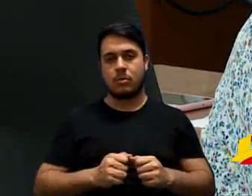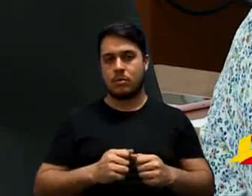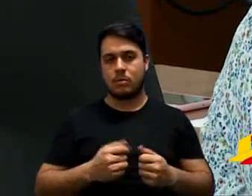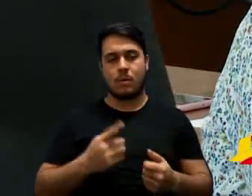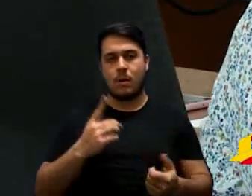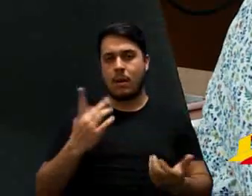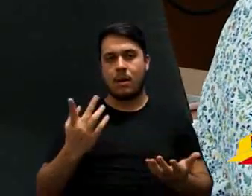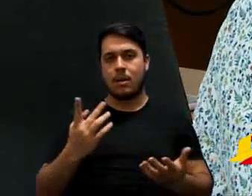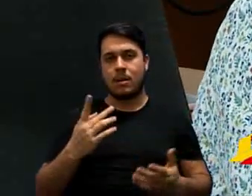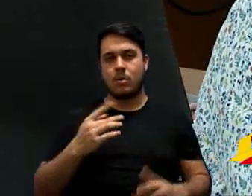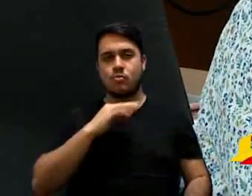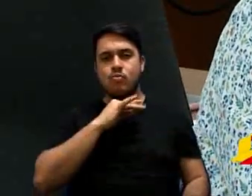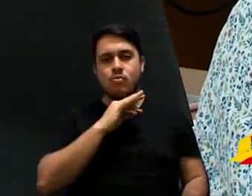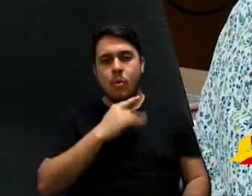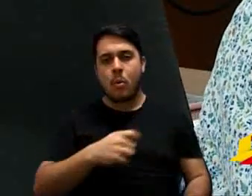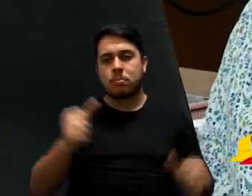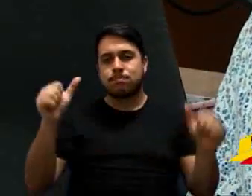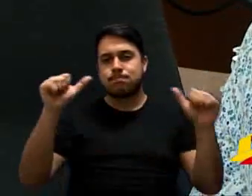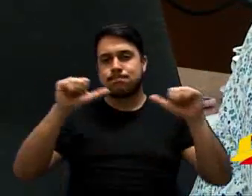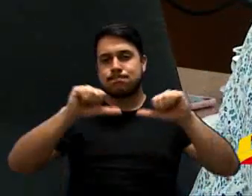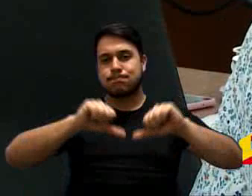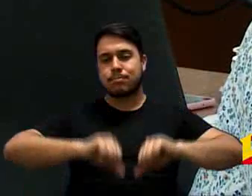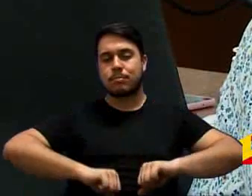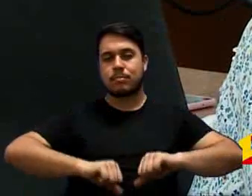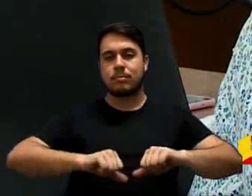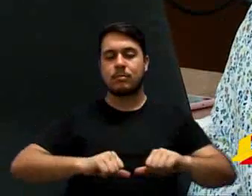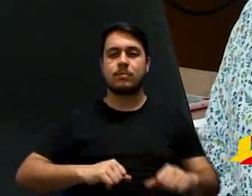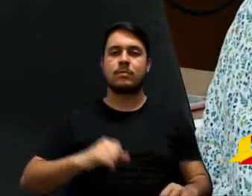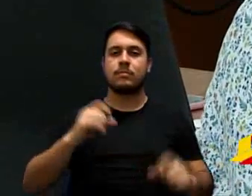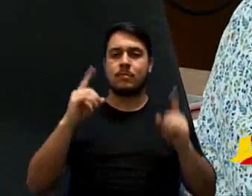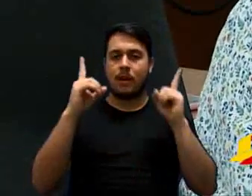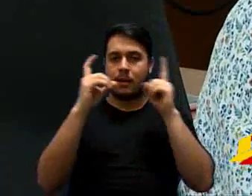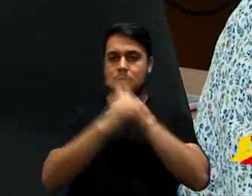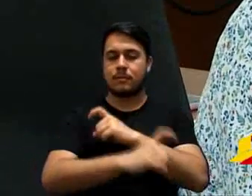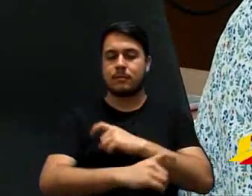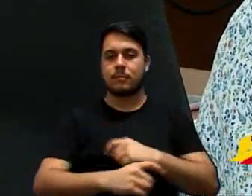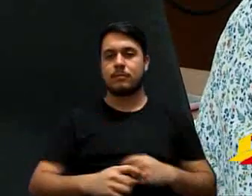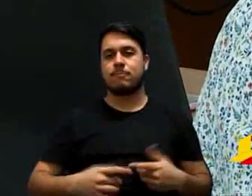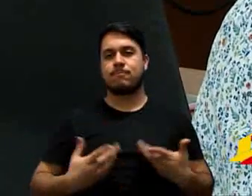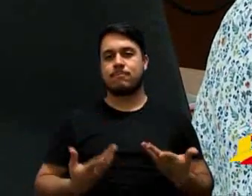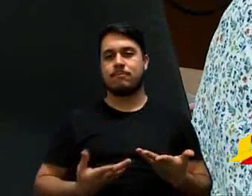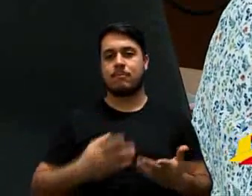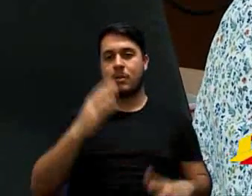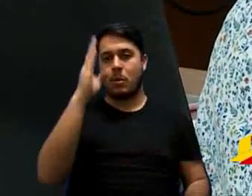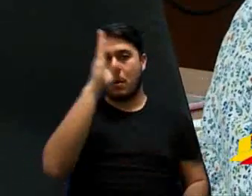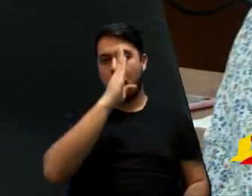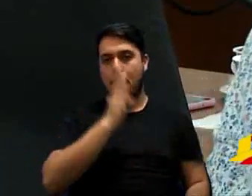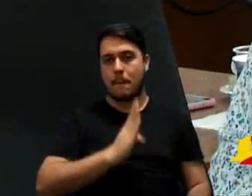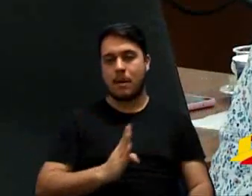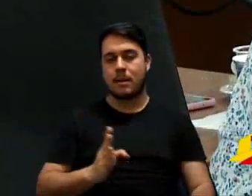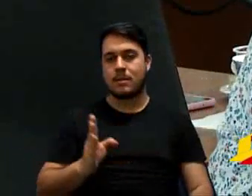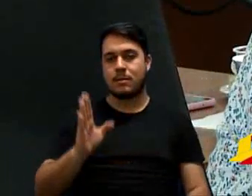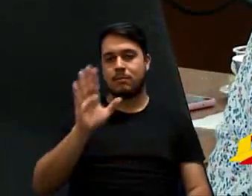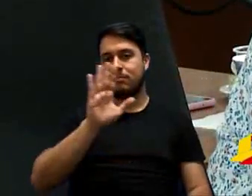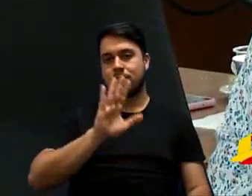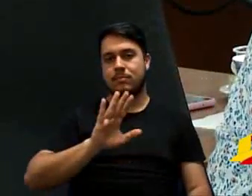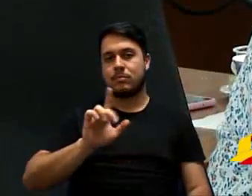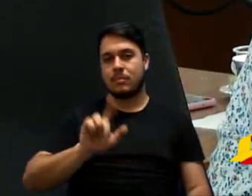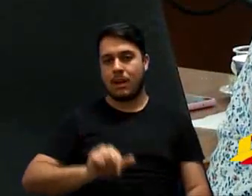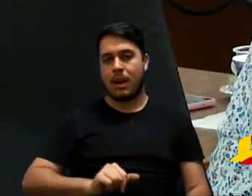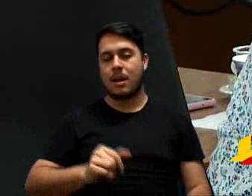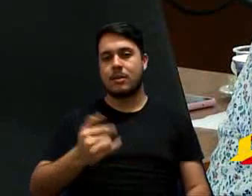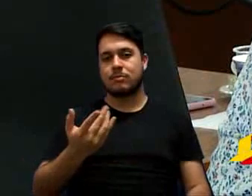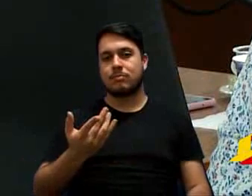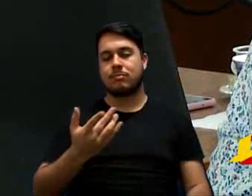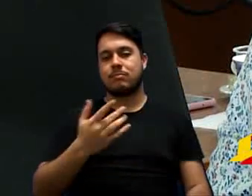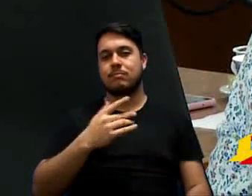difícil está é estender por aí porque é e até animador aliás no brasil o treinador ele negou municipal também está cada vez